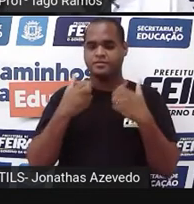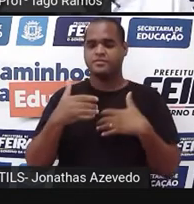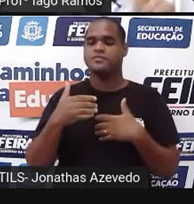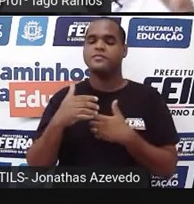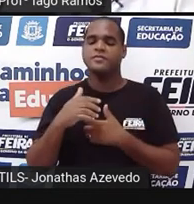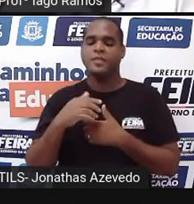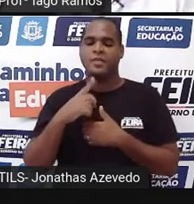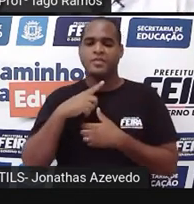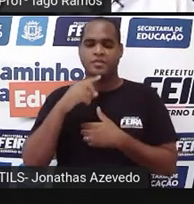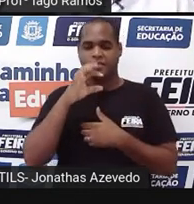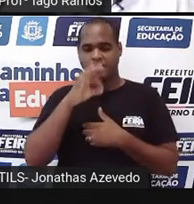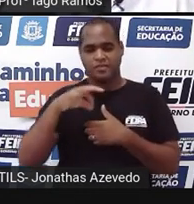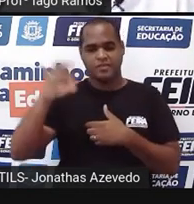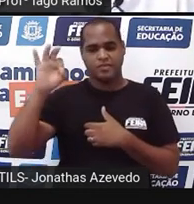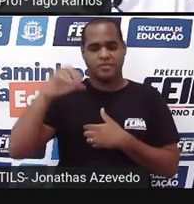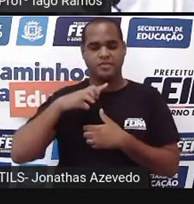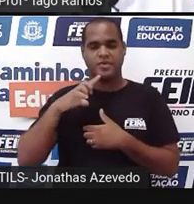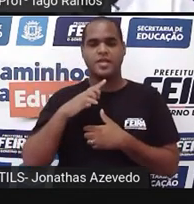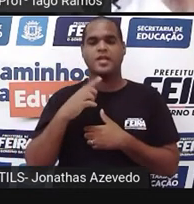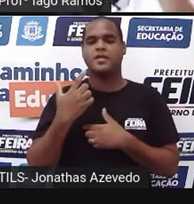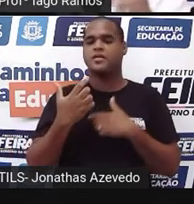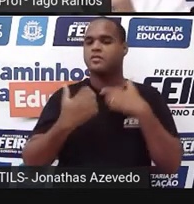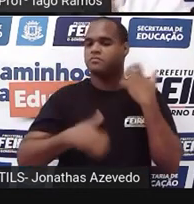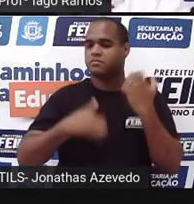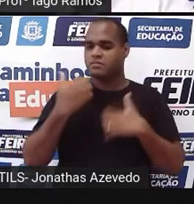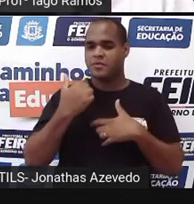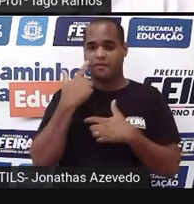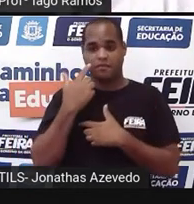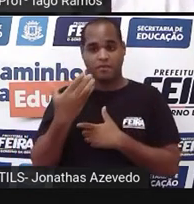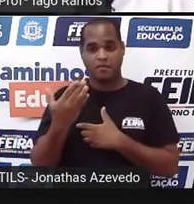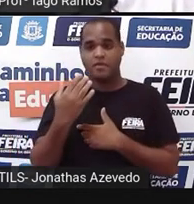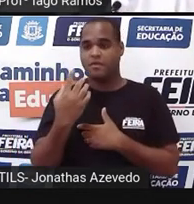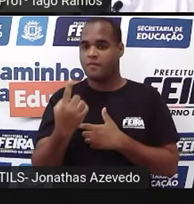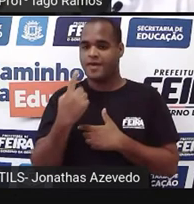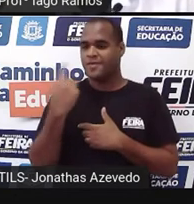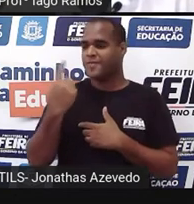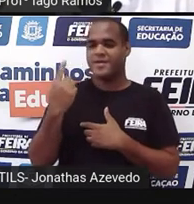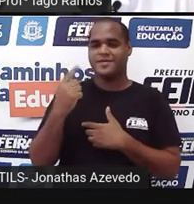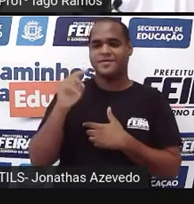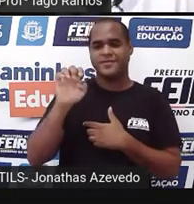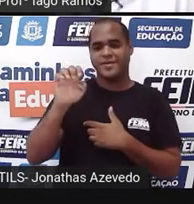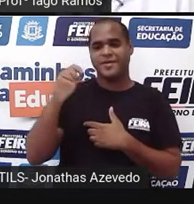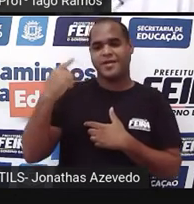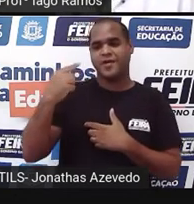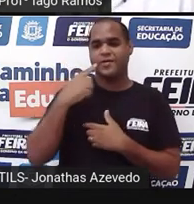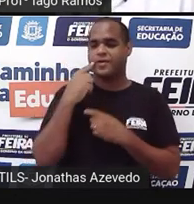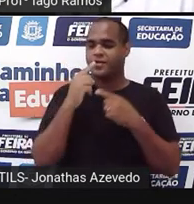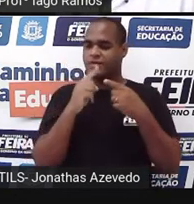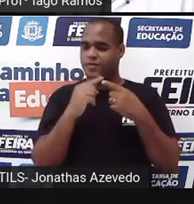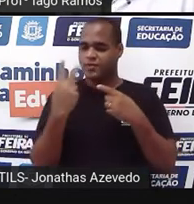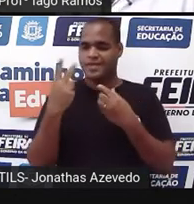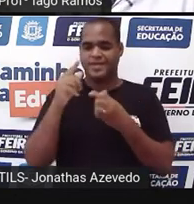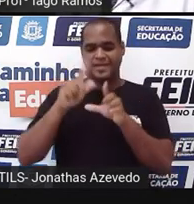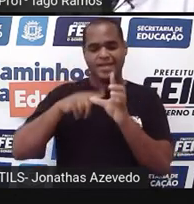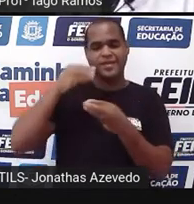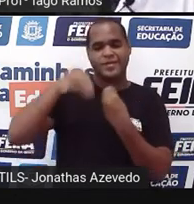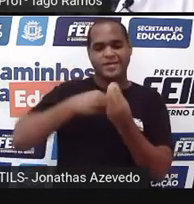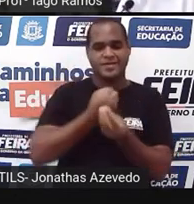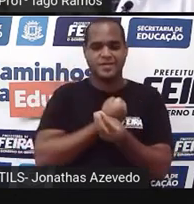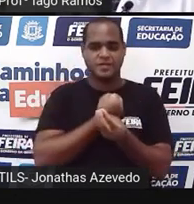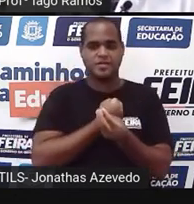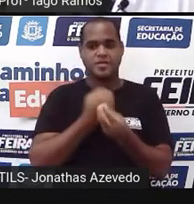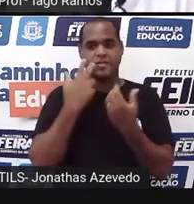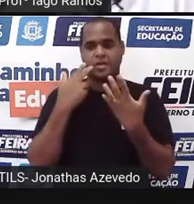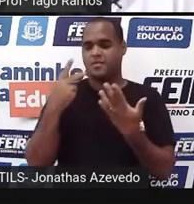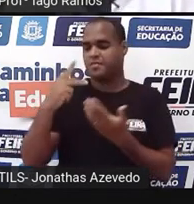né porque lá nessa aula a gente viu que uma equação do primeiro grau com duas incógnitas a gente consegue colocar